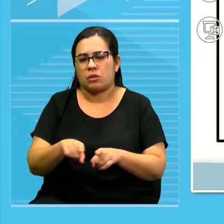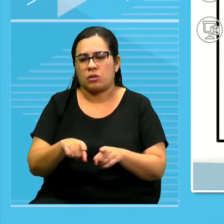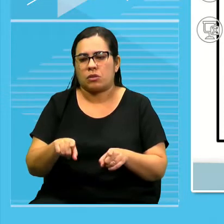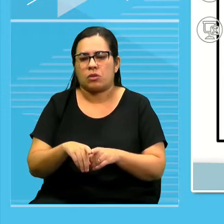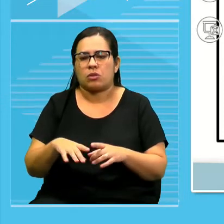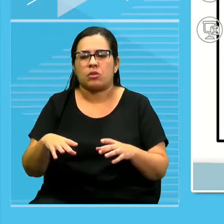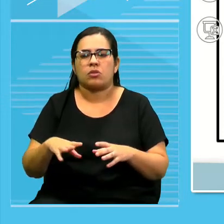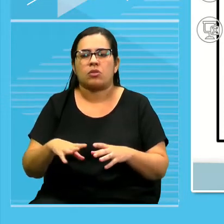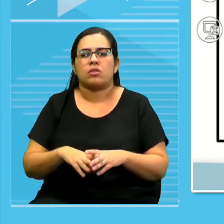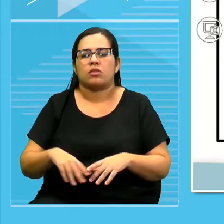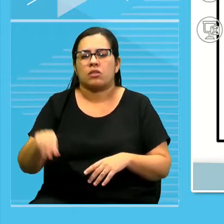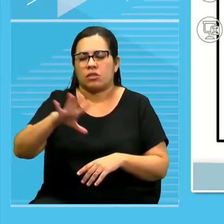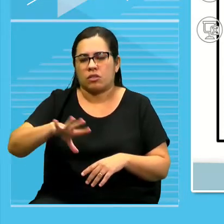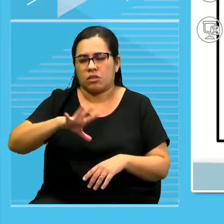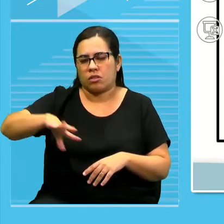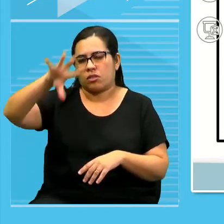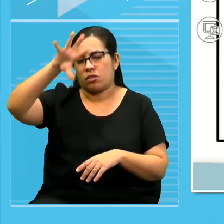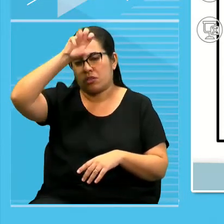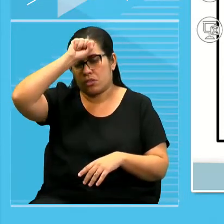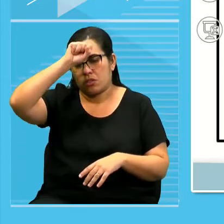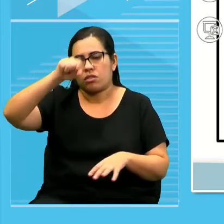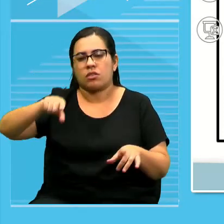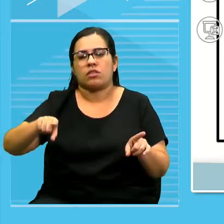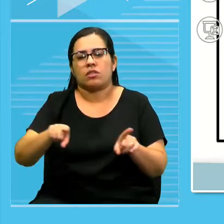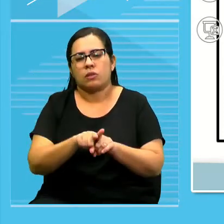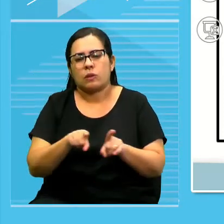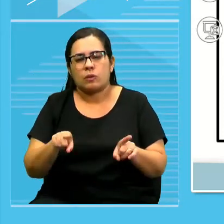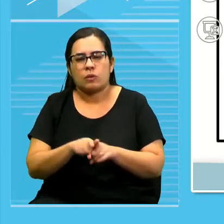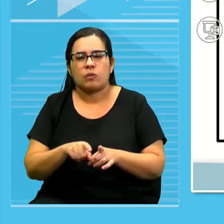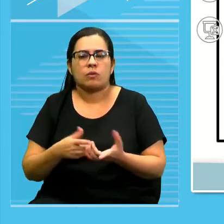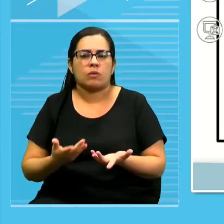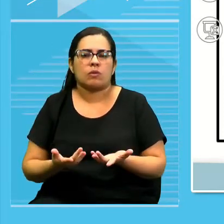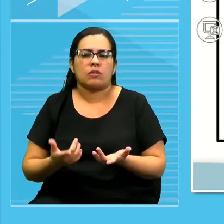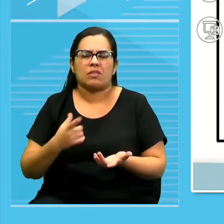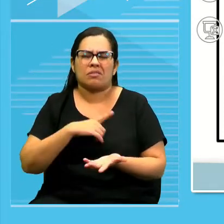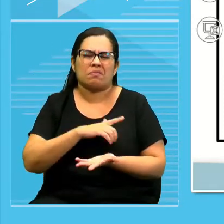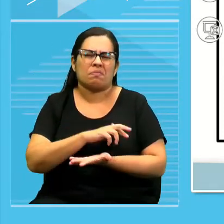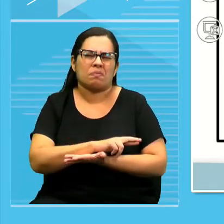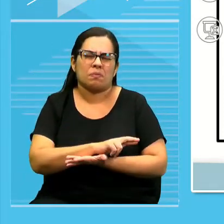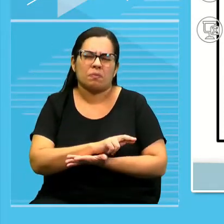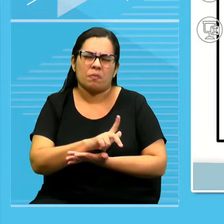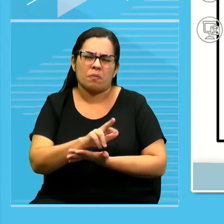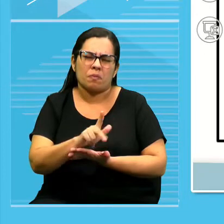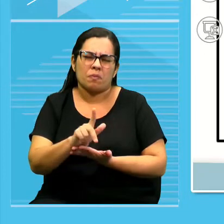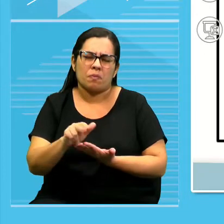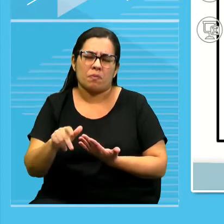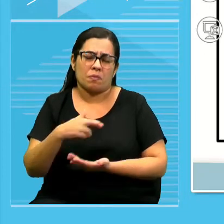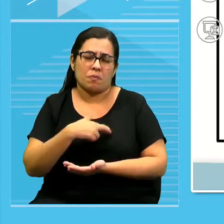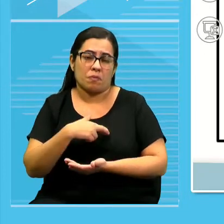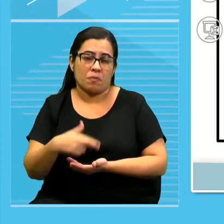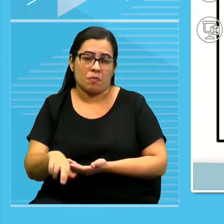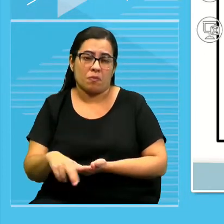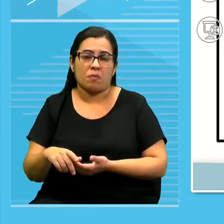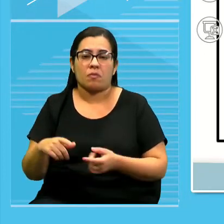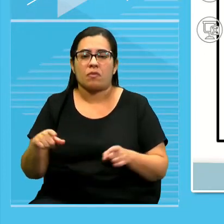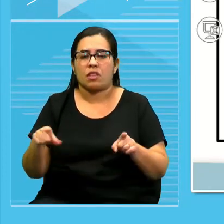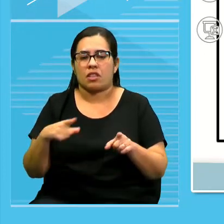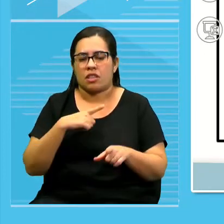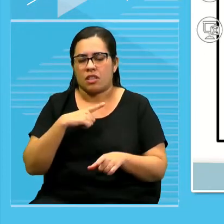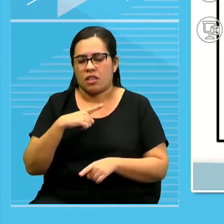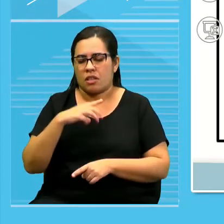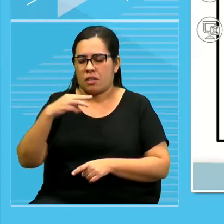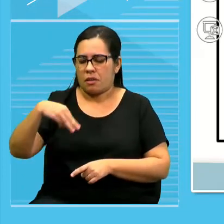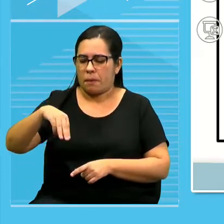nós temos aí Oásis a gente tem até a tem a Maçonaria